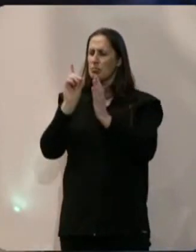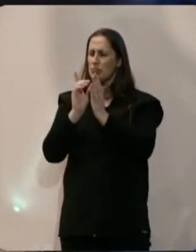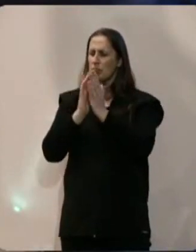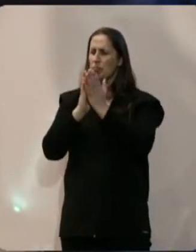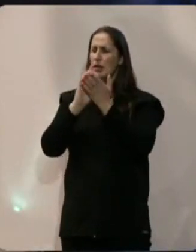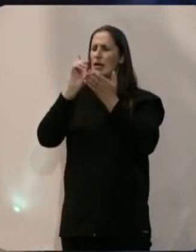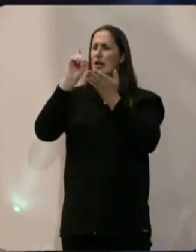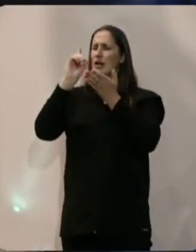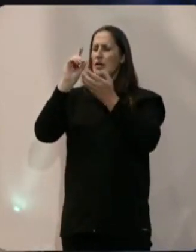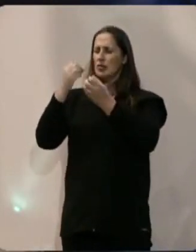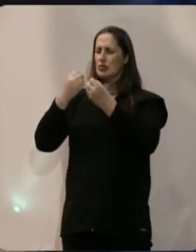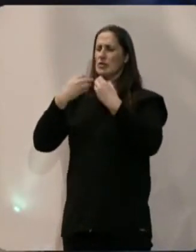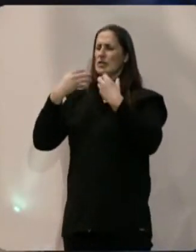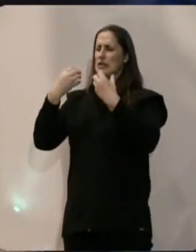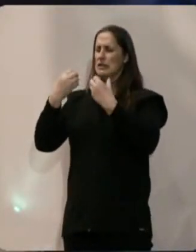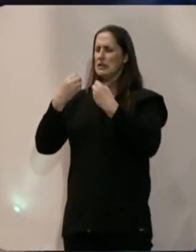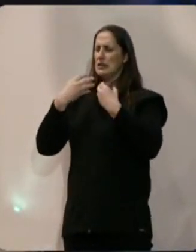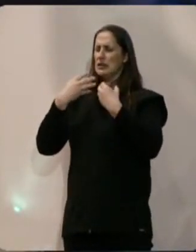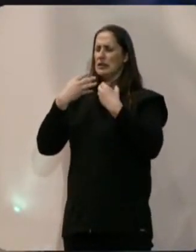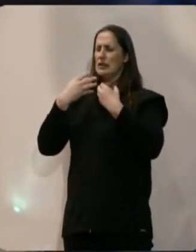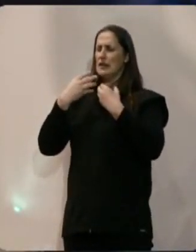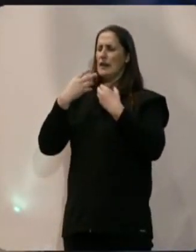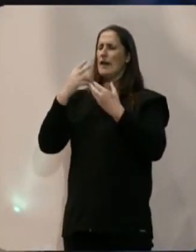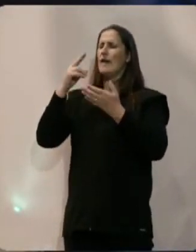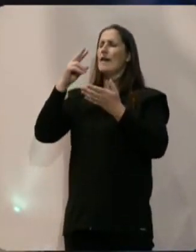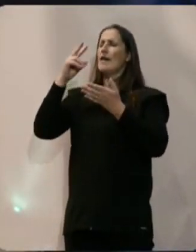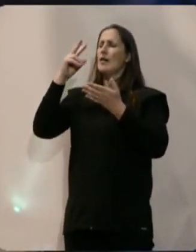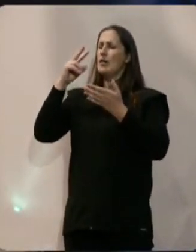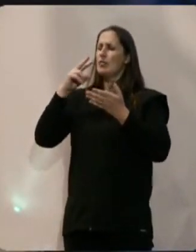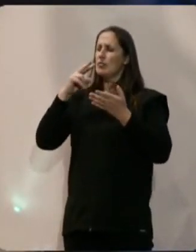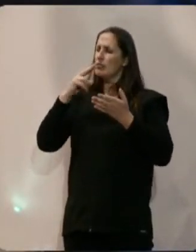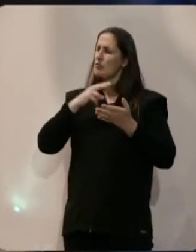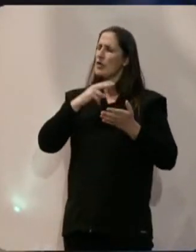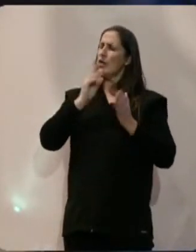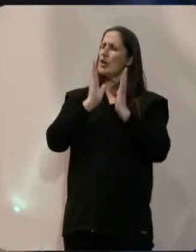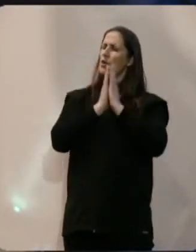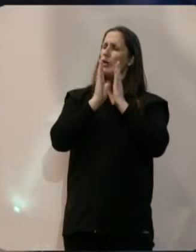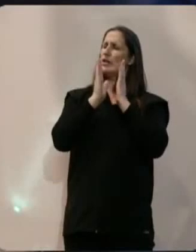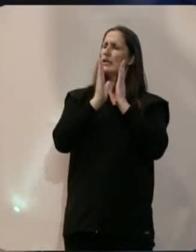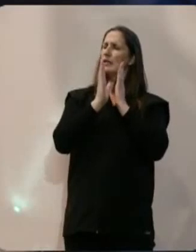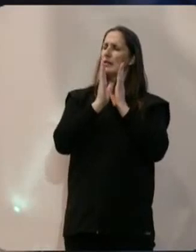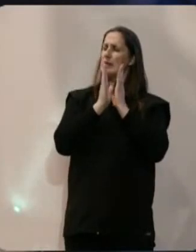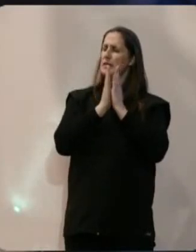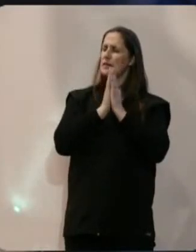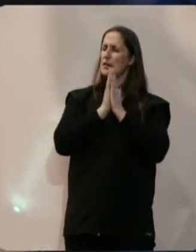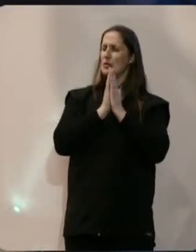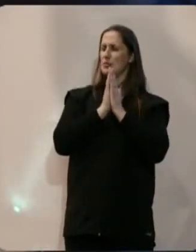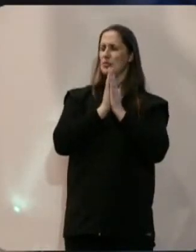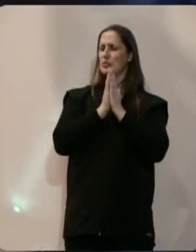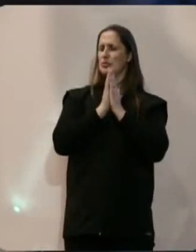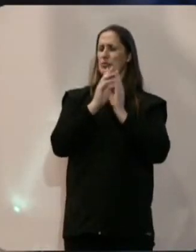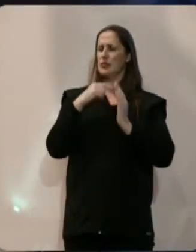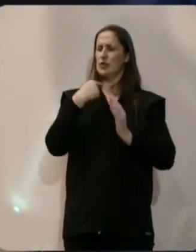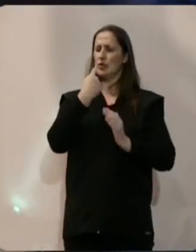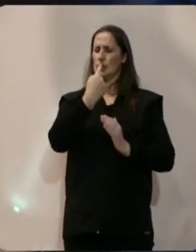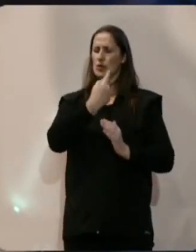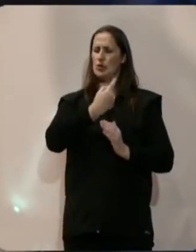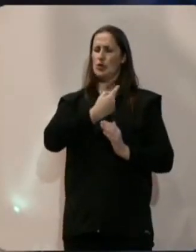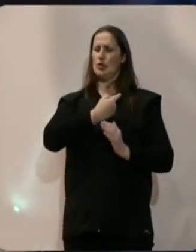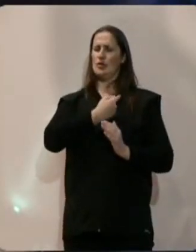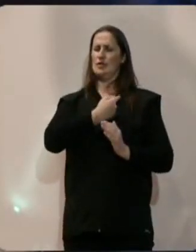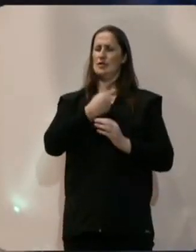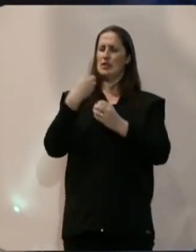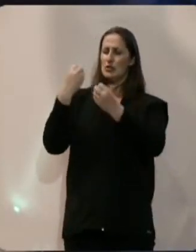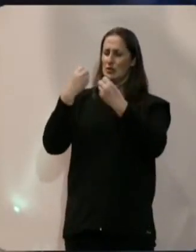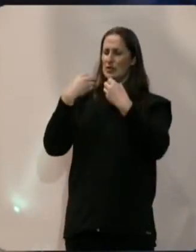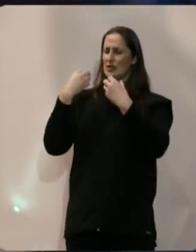em nós. Escuta, Pai, a nossa oração e torna-te irresistível a cada um de